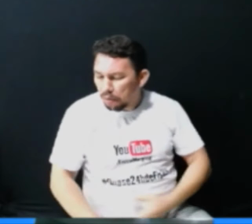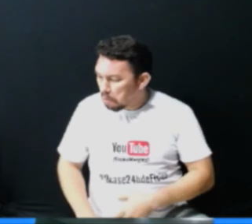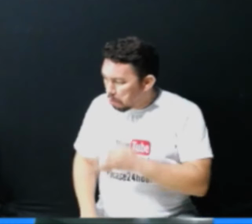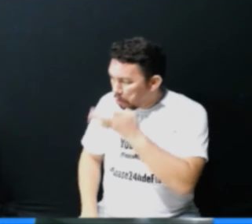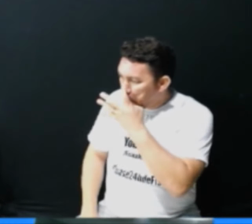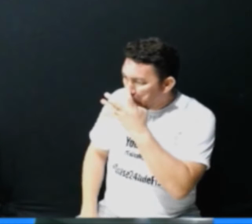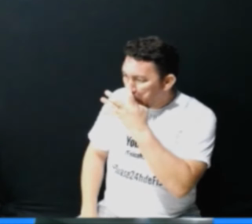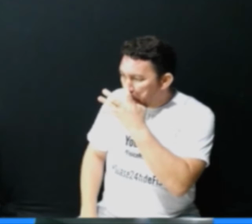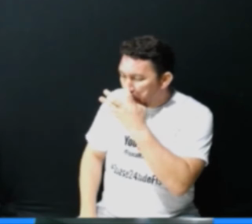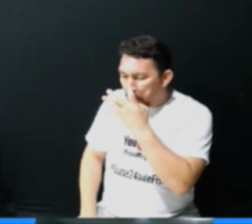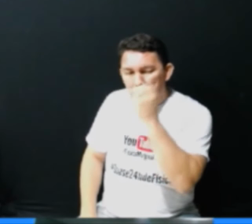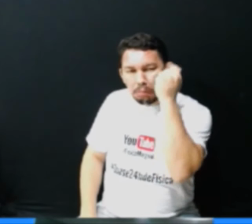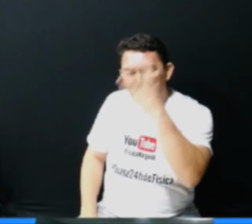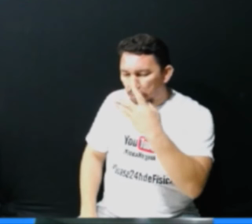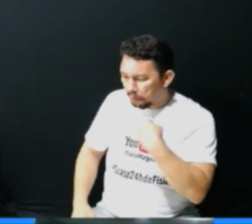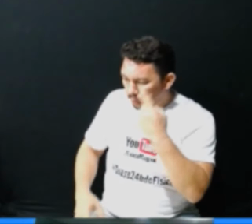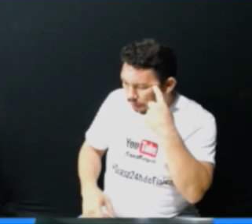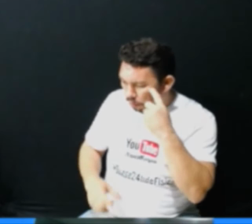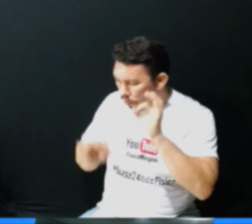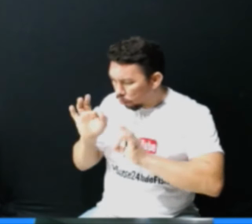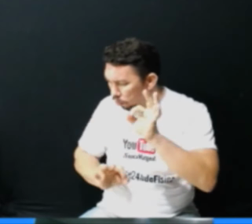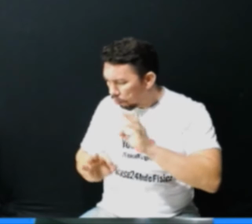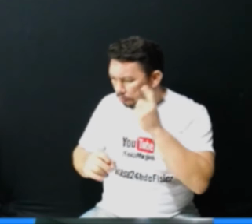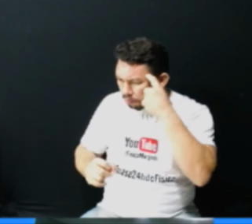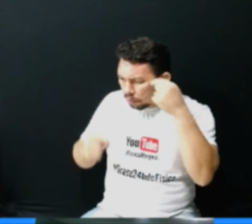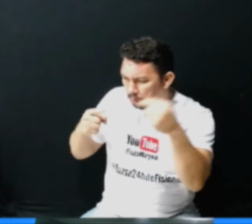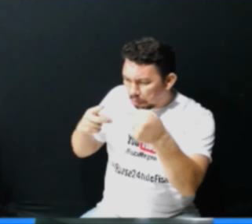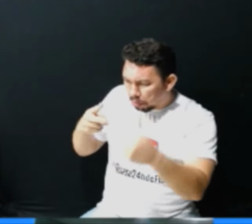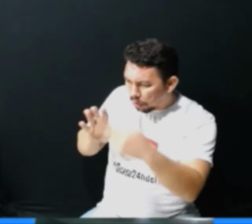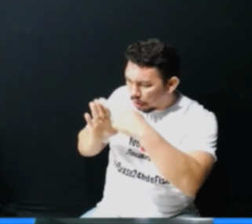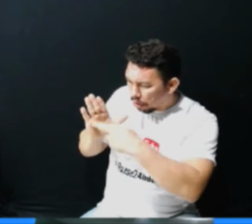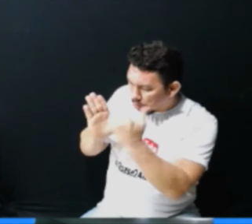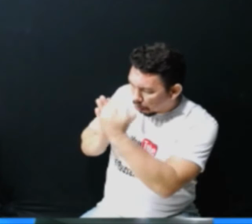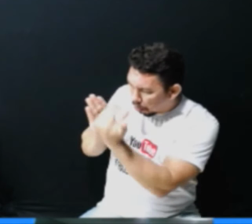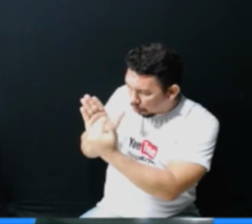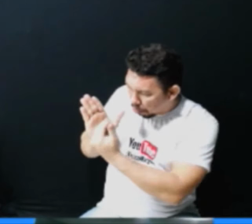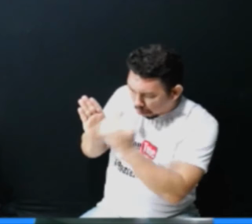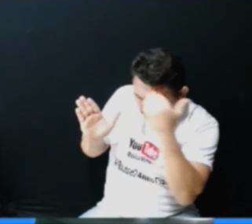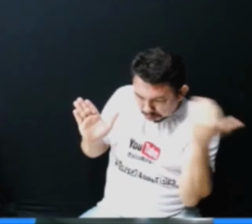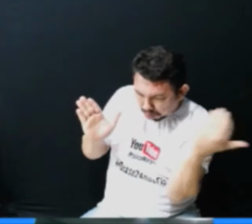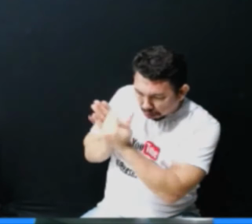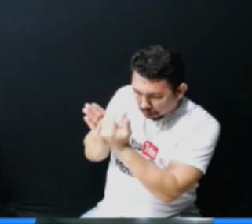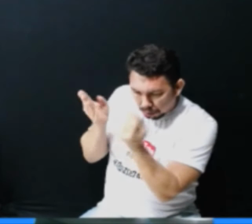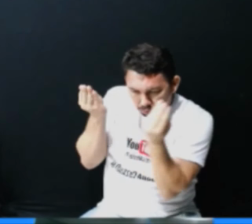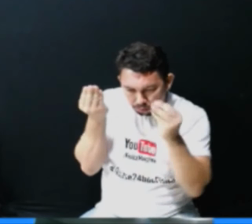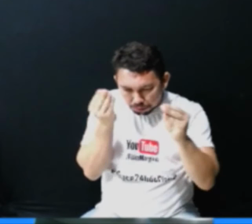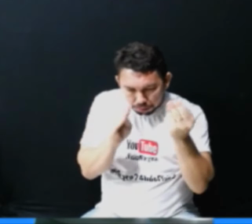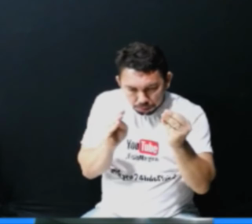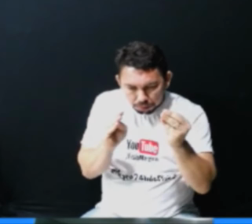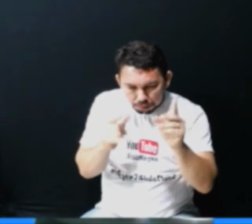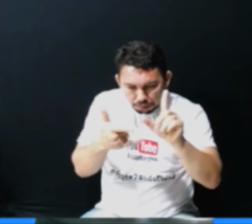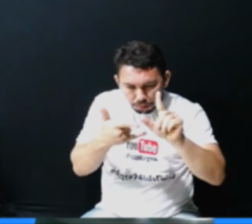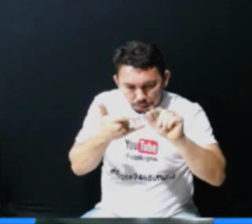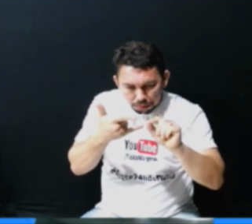o cara e passei uma madrugada todinha trabalhando, seguindo todas as regras que ele me disse. Foi só então quando o canal